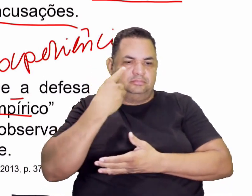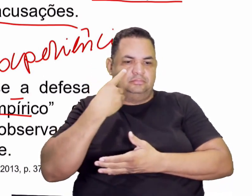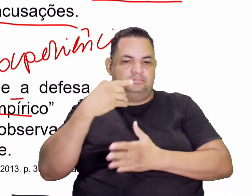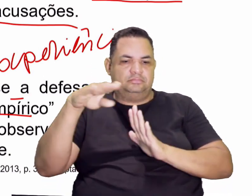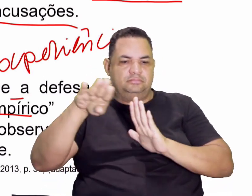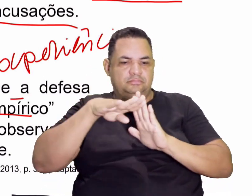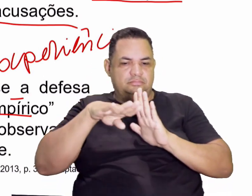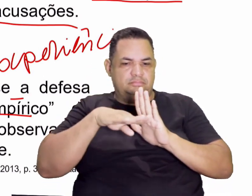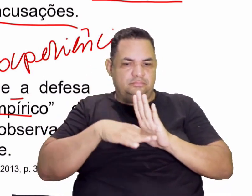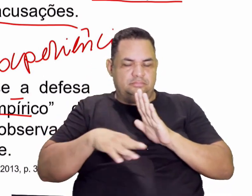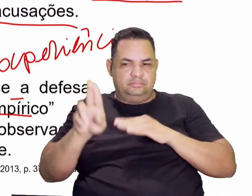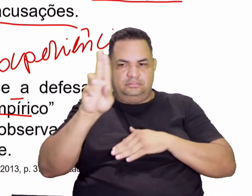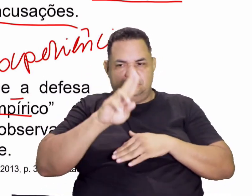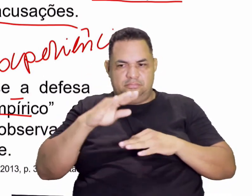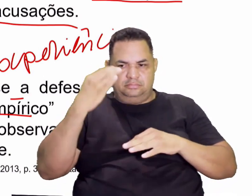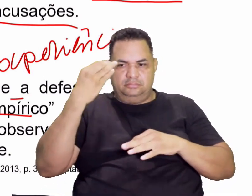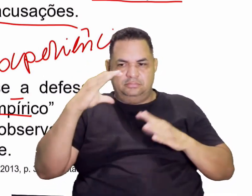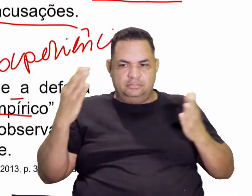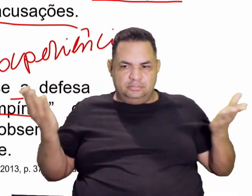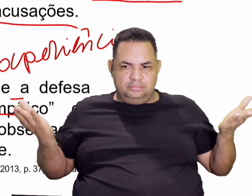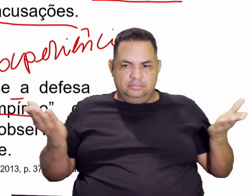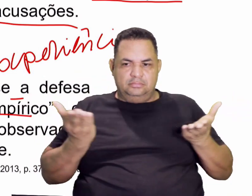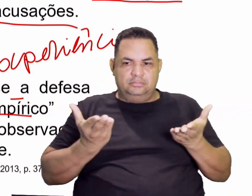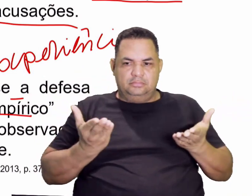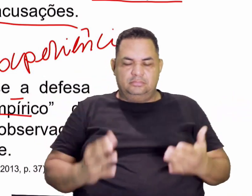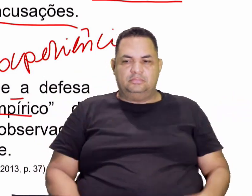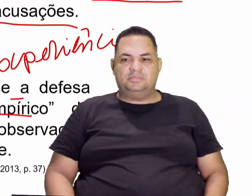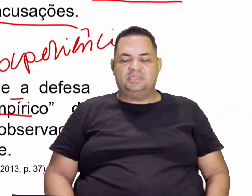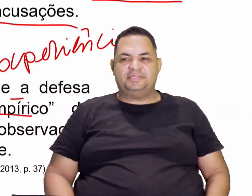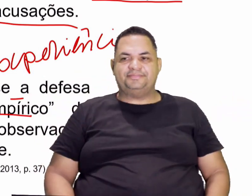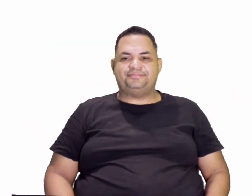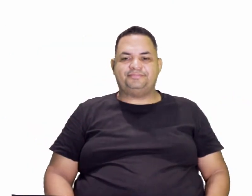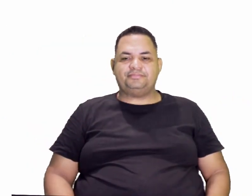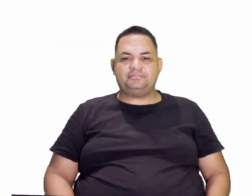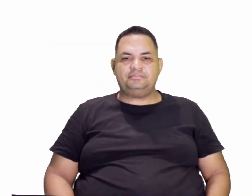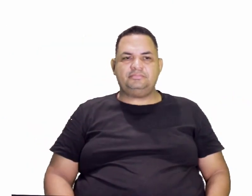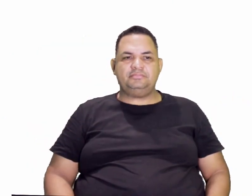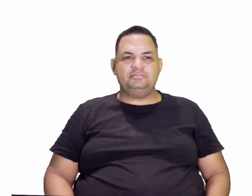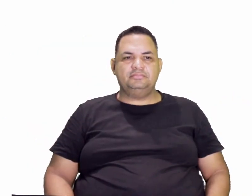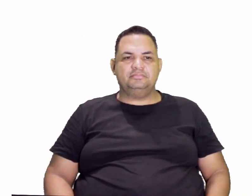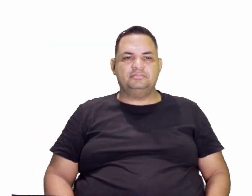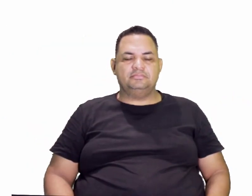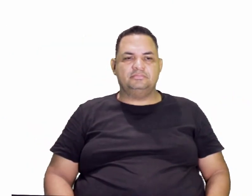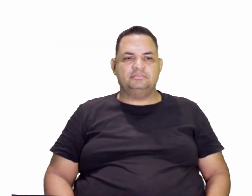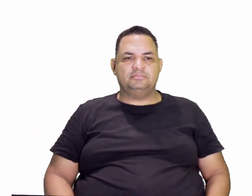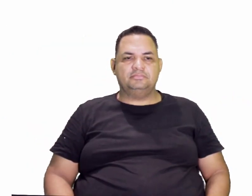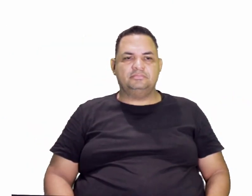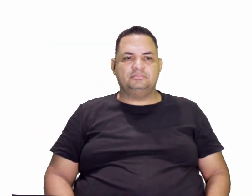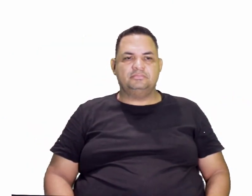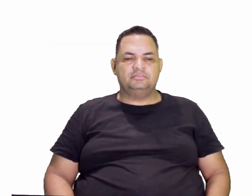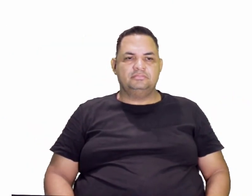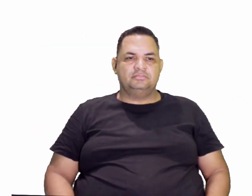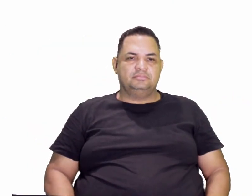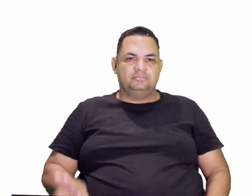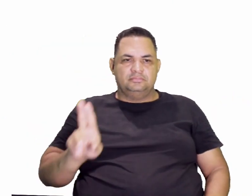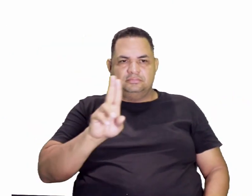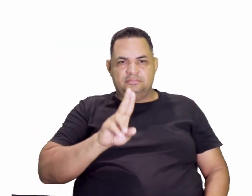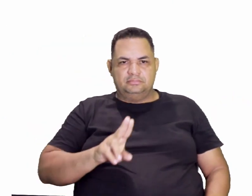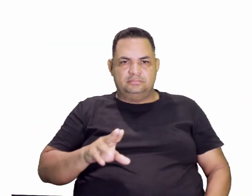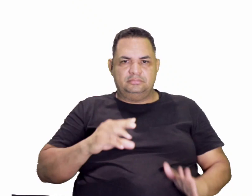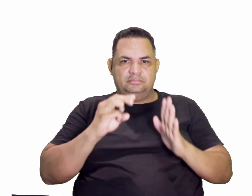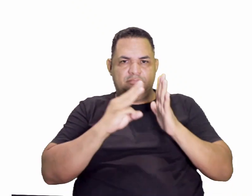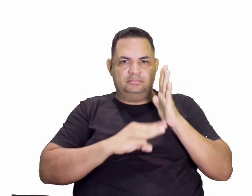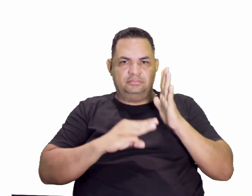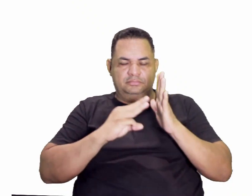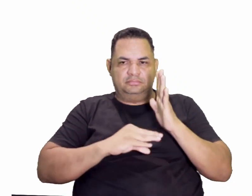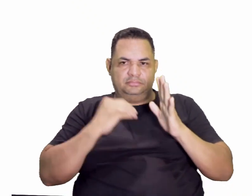observação, no procedimento usado pela ciência até hoje. Esse método aí. A aplicação do método